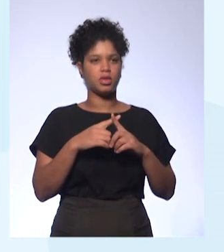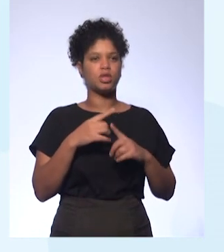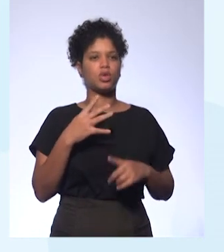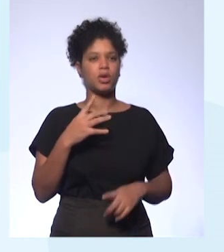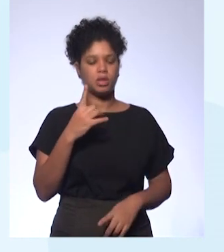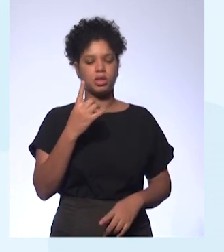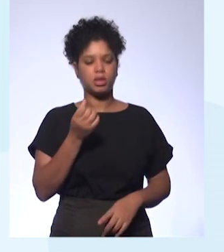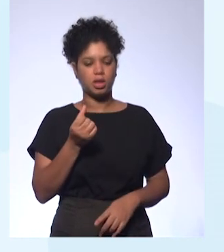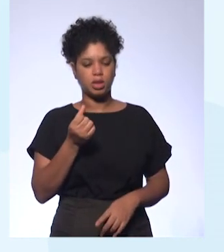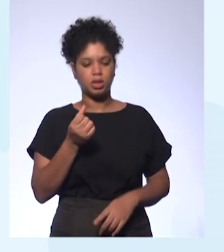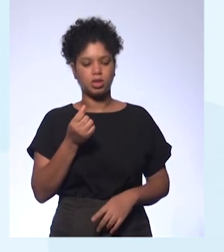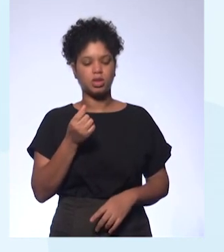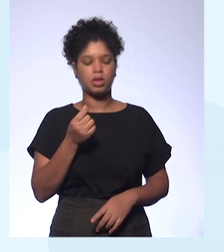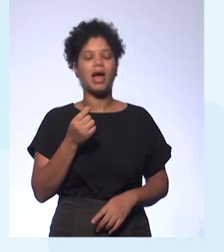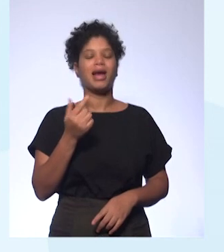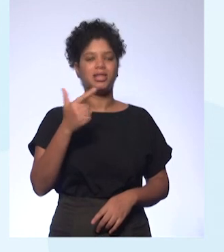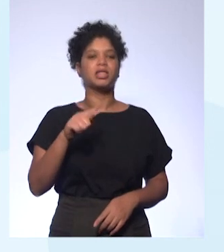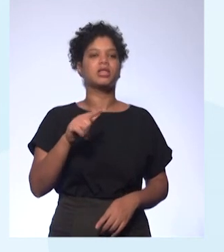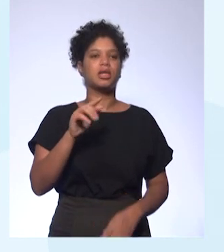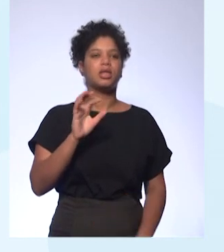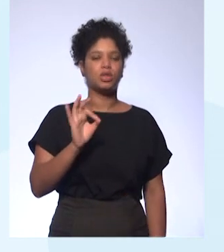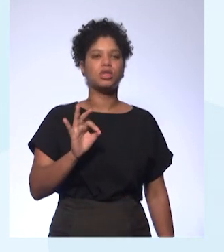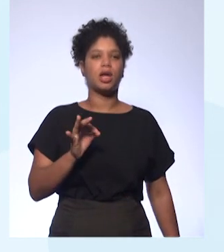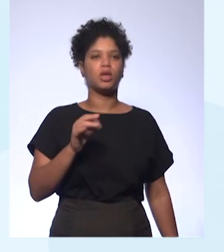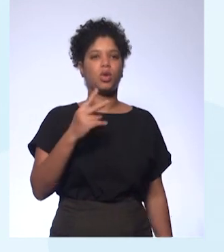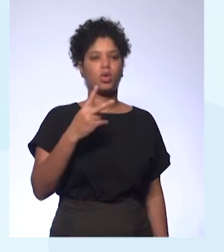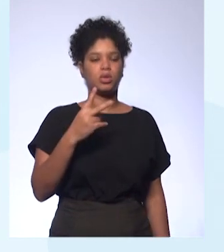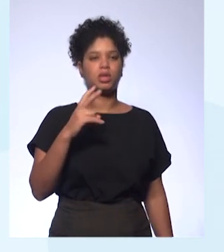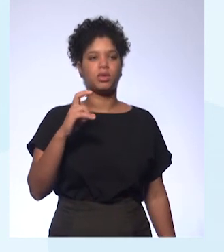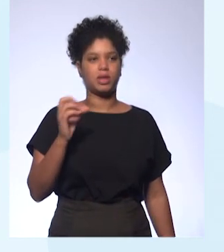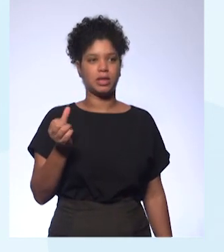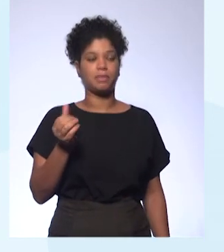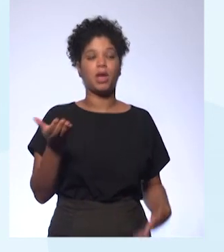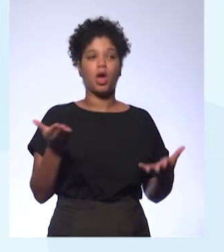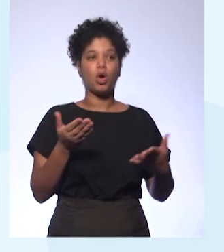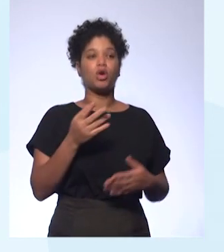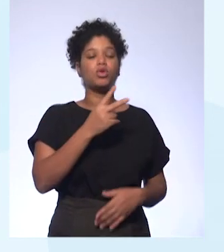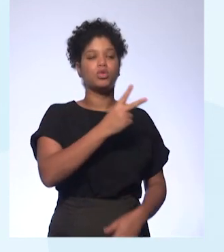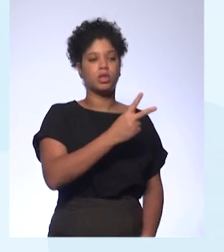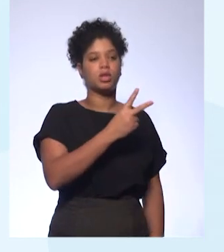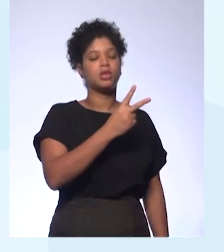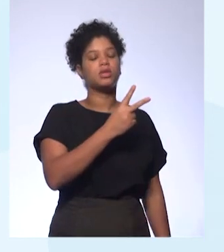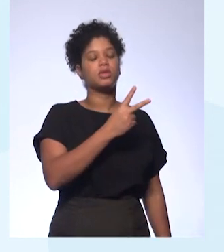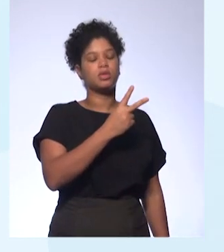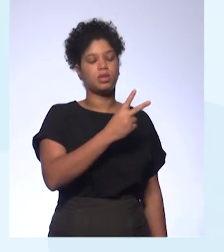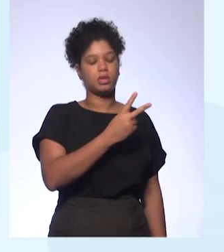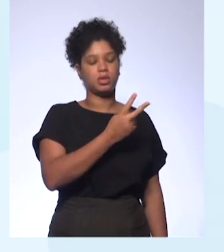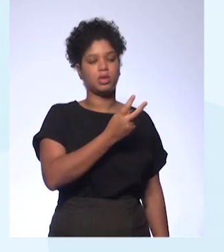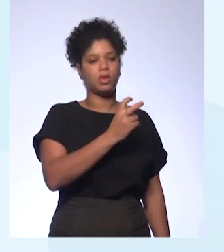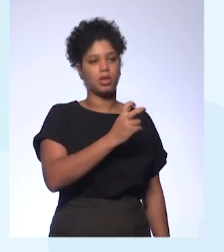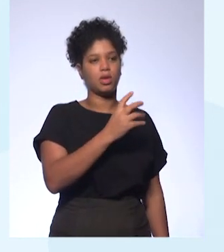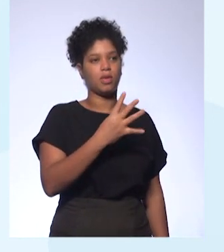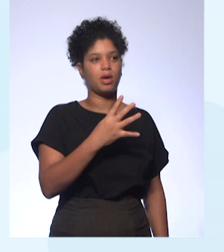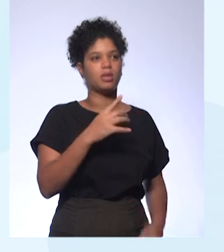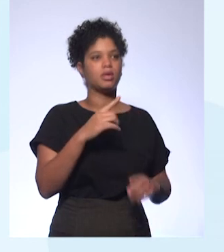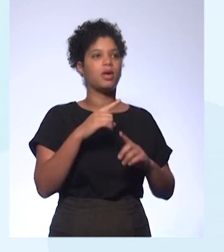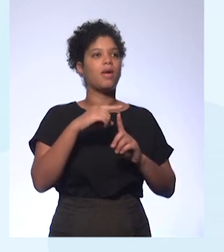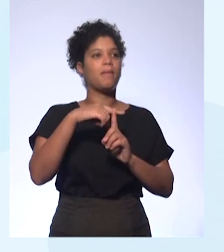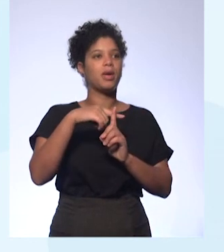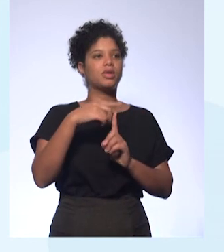240. Agora basta nós somarmos 254 mais 256 igual a